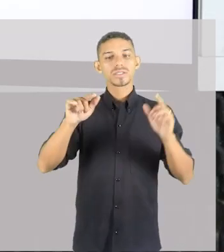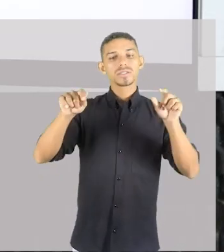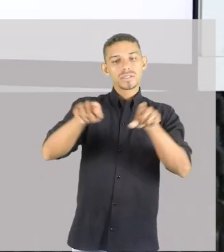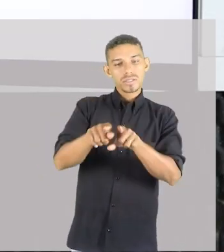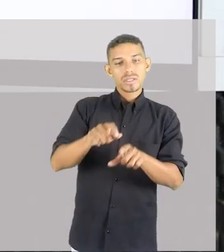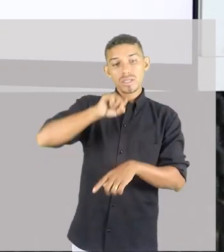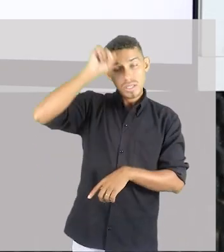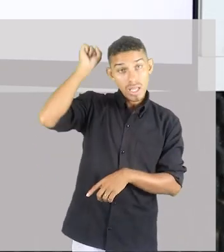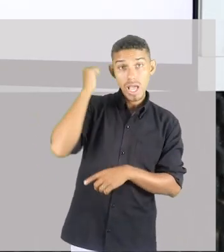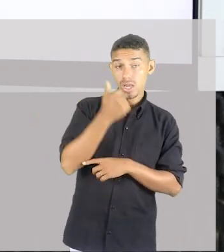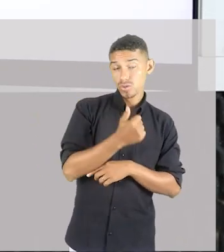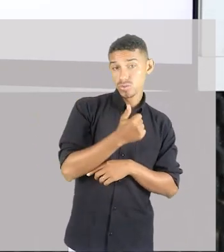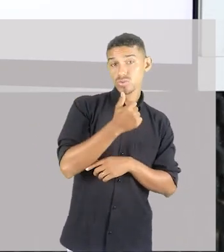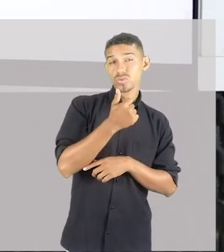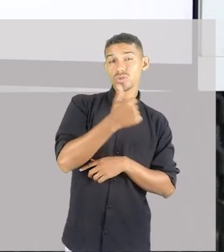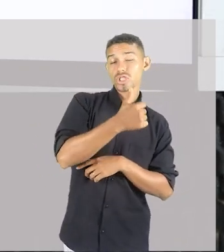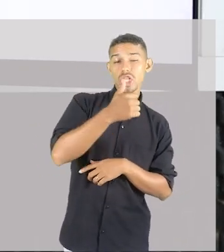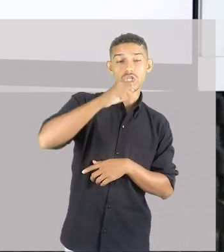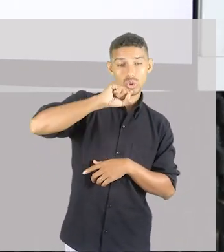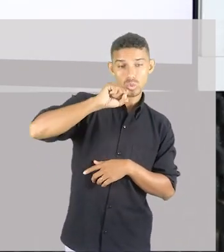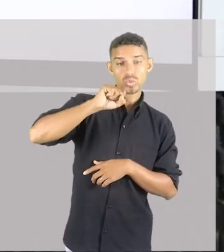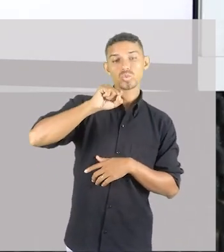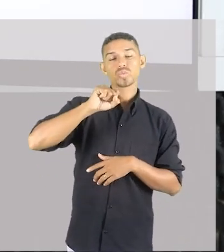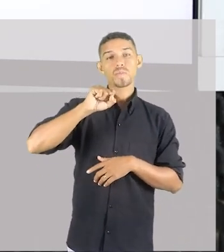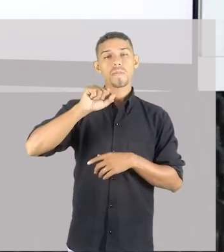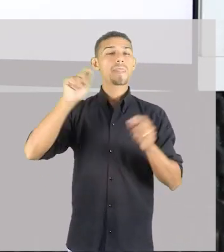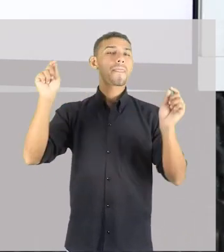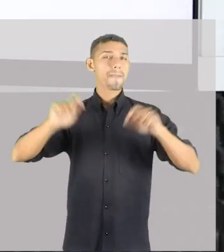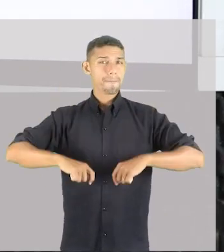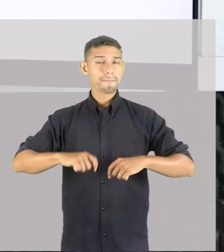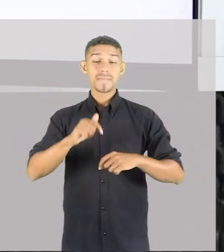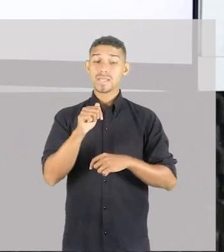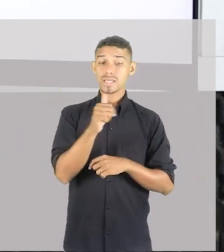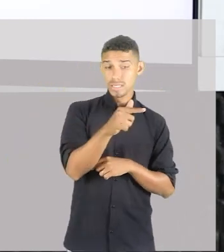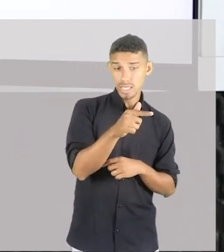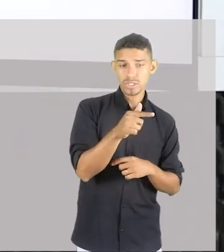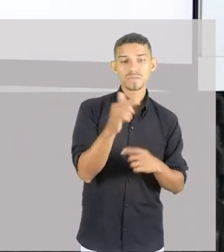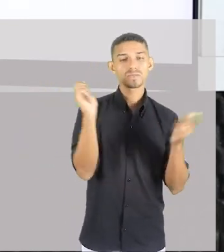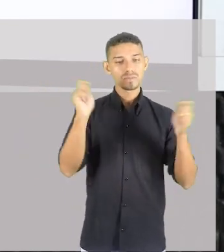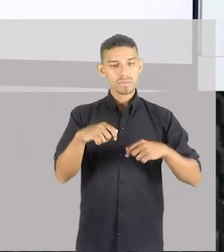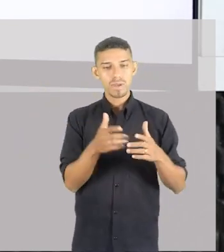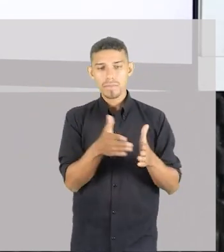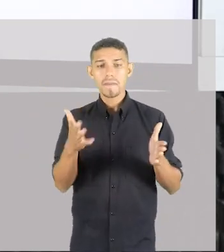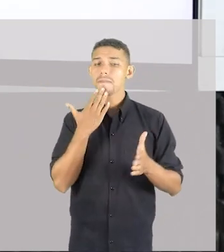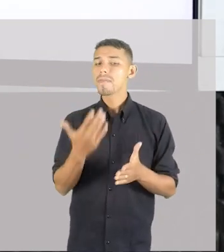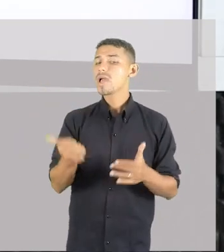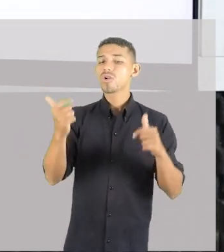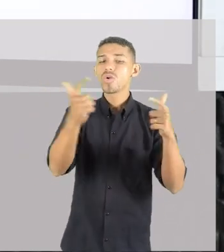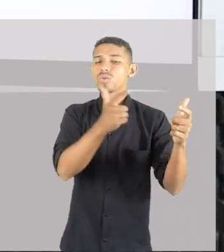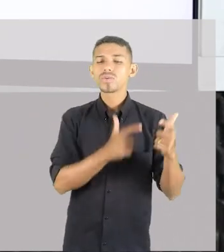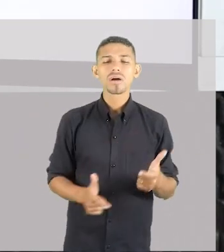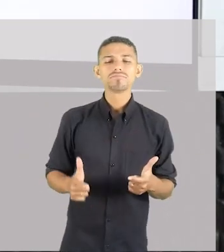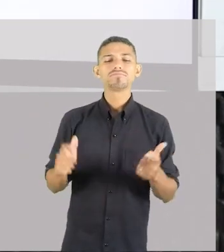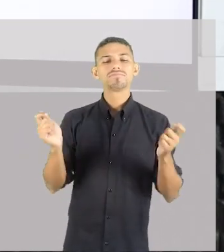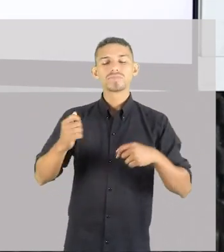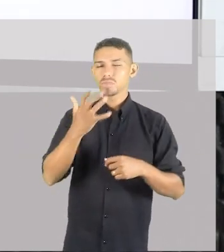casarões de fachada, nos casarões nas fachadas, é um dos melhores lugares para difusão, veiculação e apreciação.